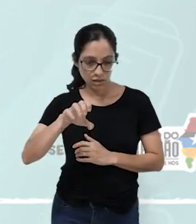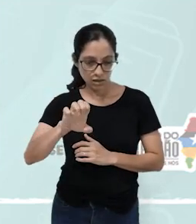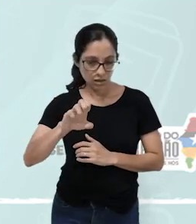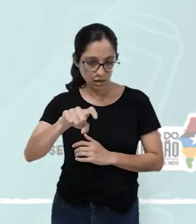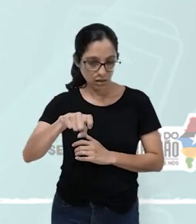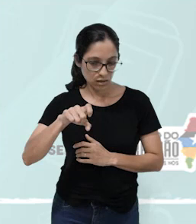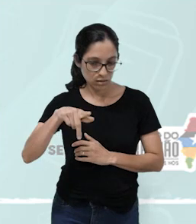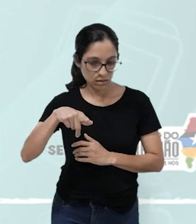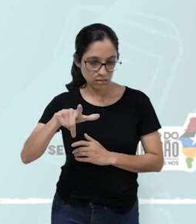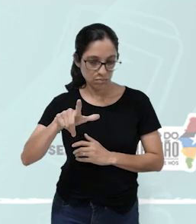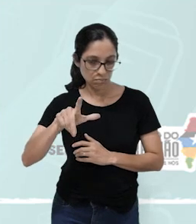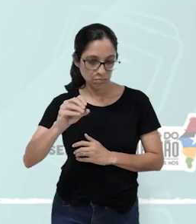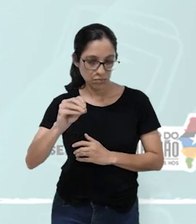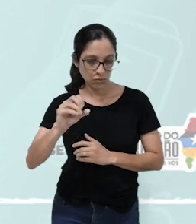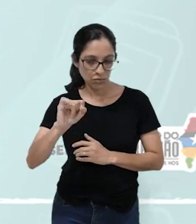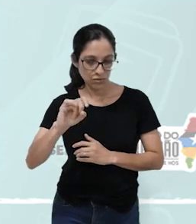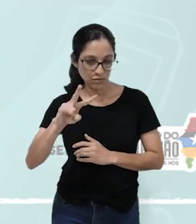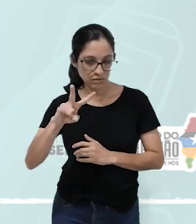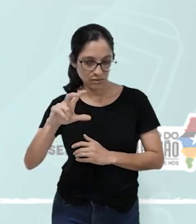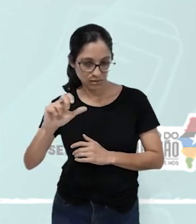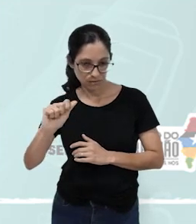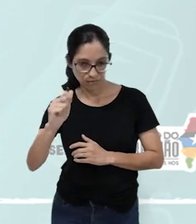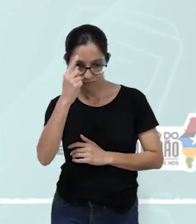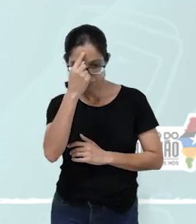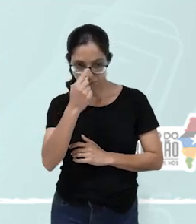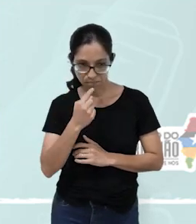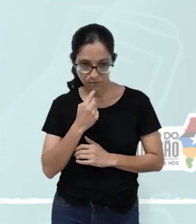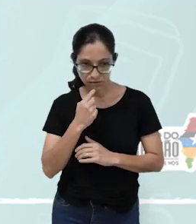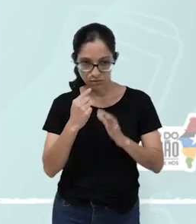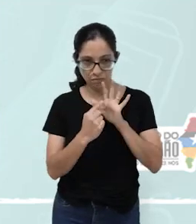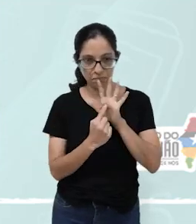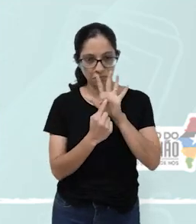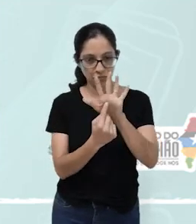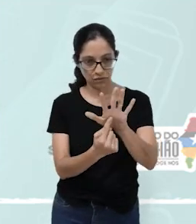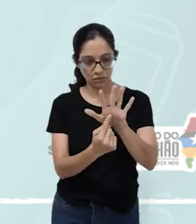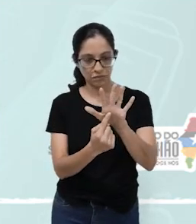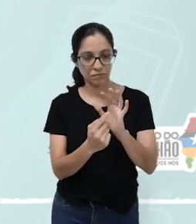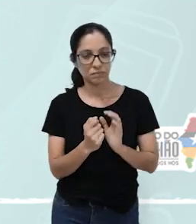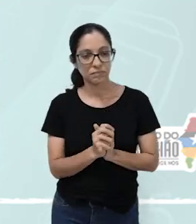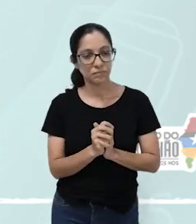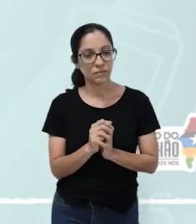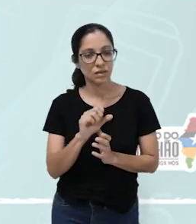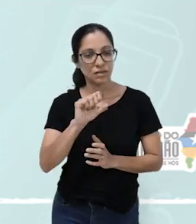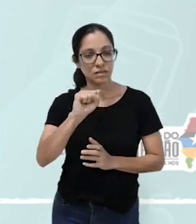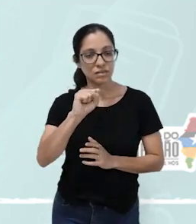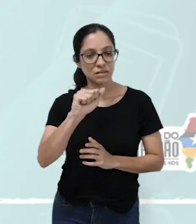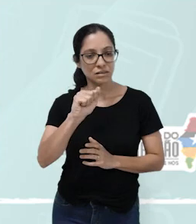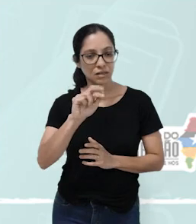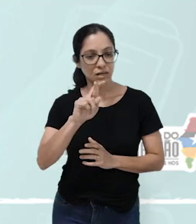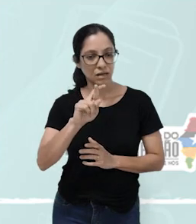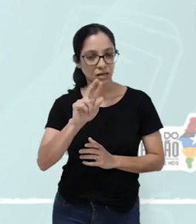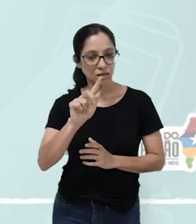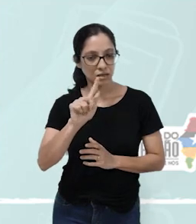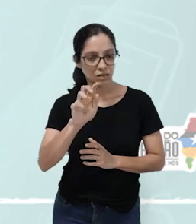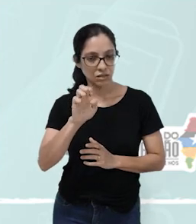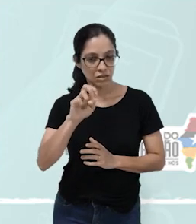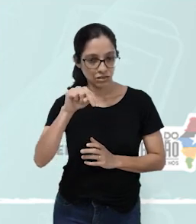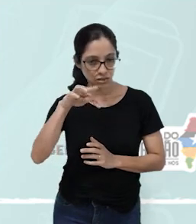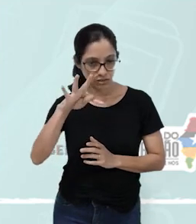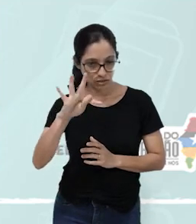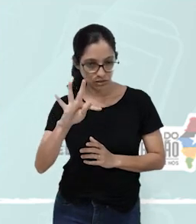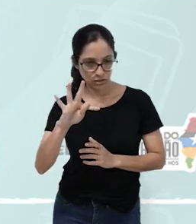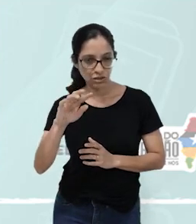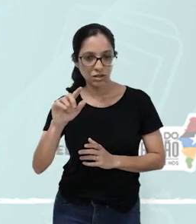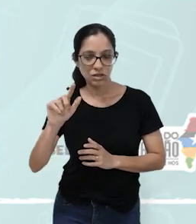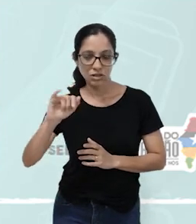tem aqui o método Sargent Jump, que é como? Está aqui o indivíduo, a gente coloca... Existe todo um